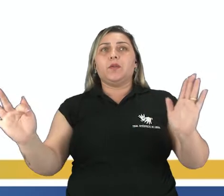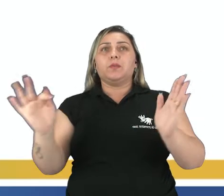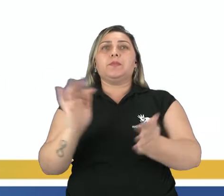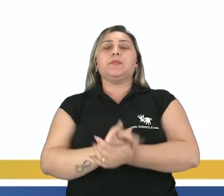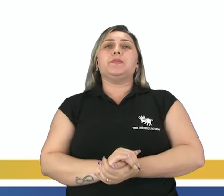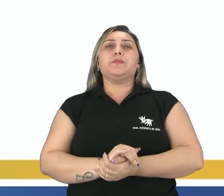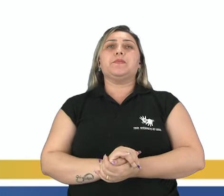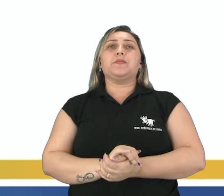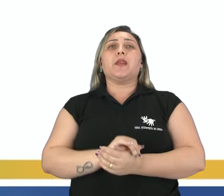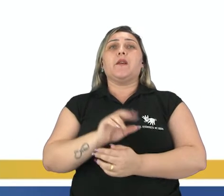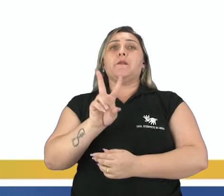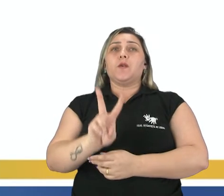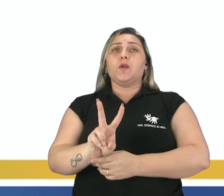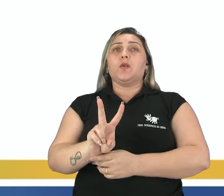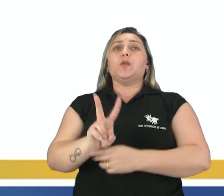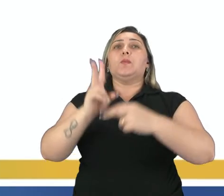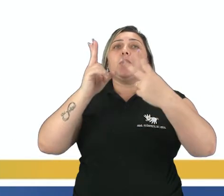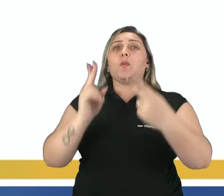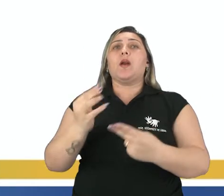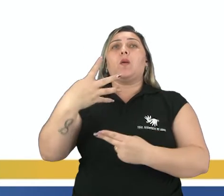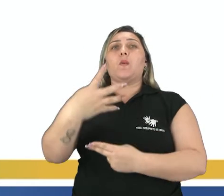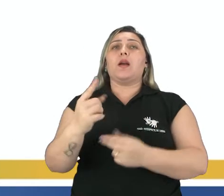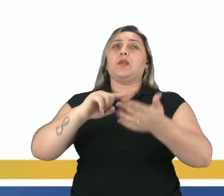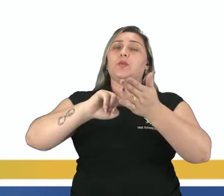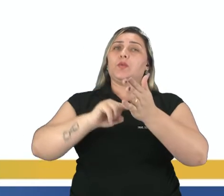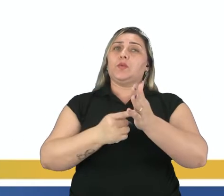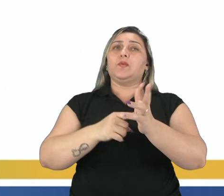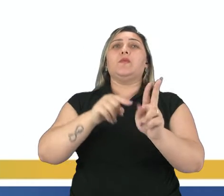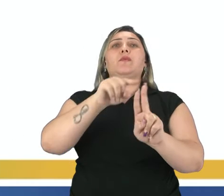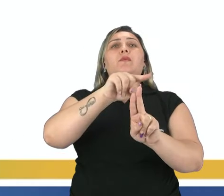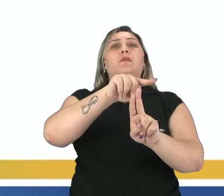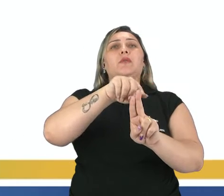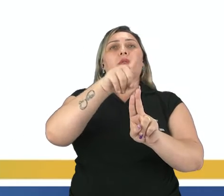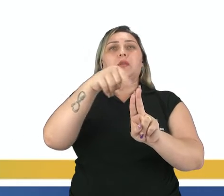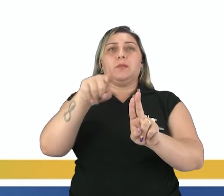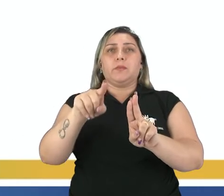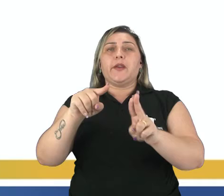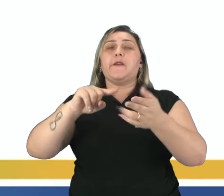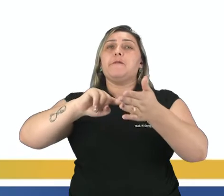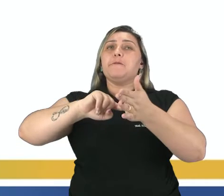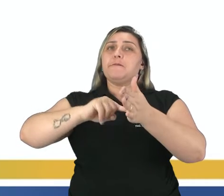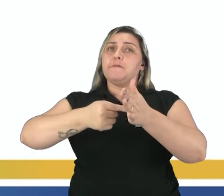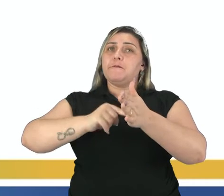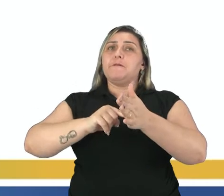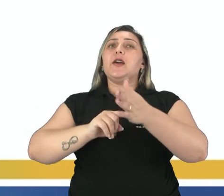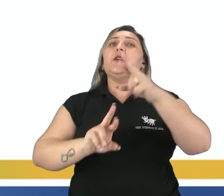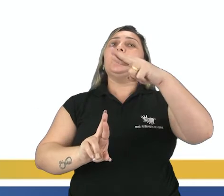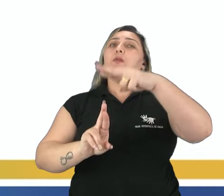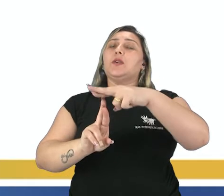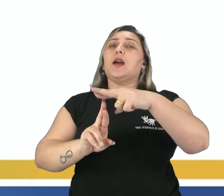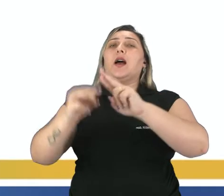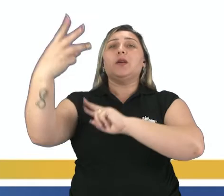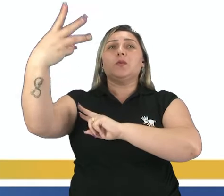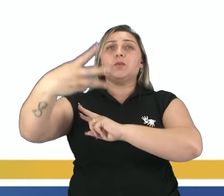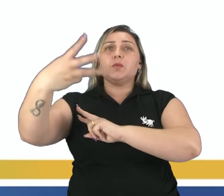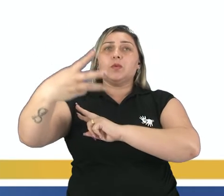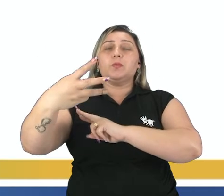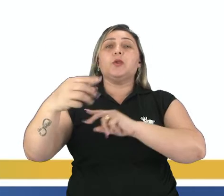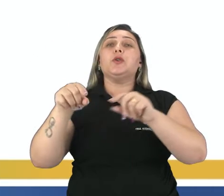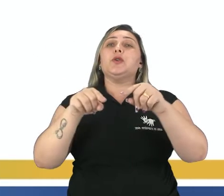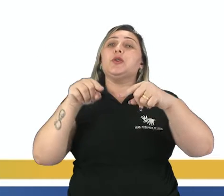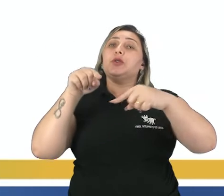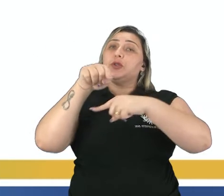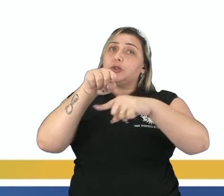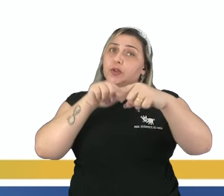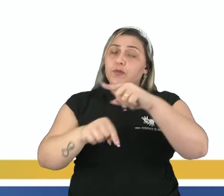ela é dada pelo volume da esfera, é igual a 4 vezes o π vezes o raio ao cubo.